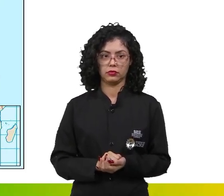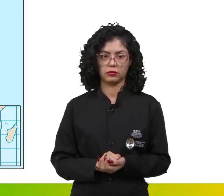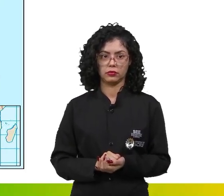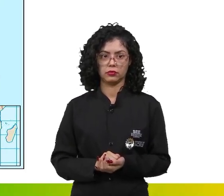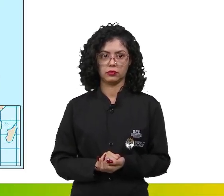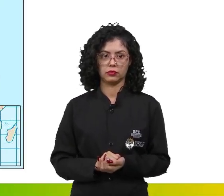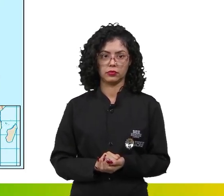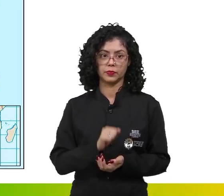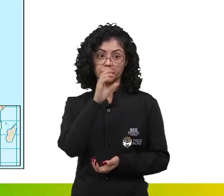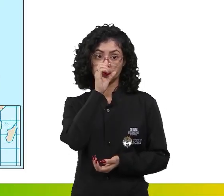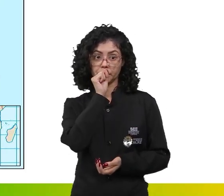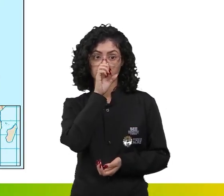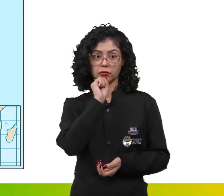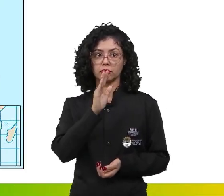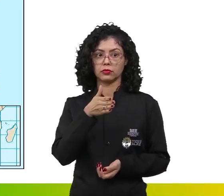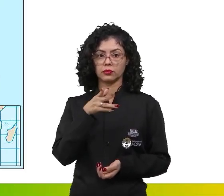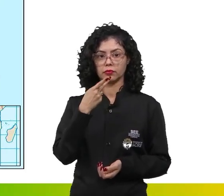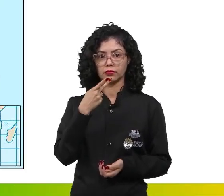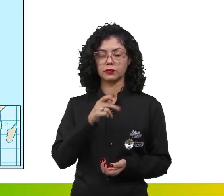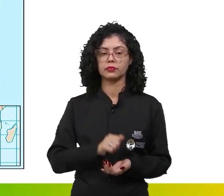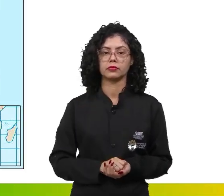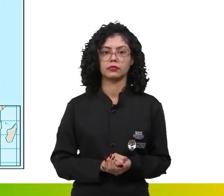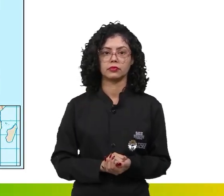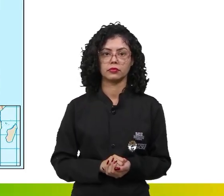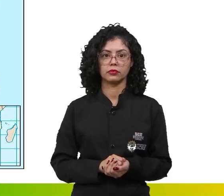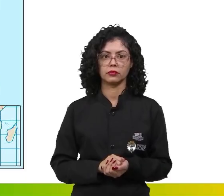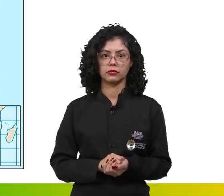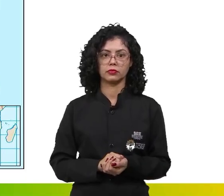Transkei, esse laranjado aqui que eu já falei.